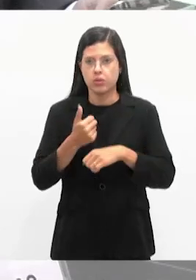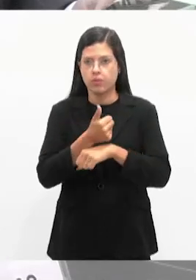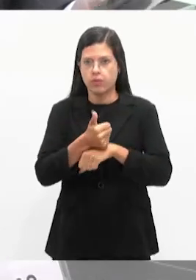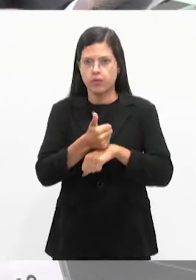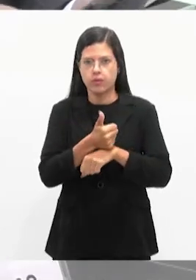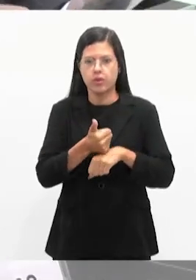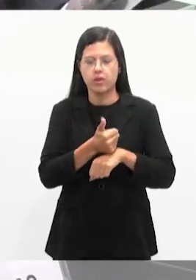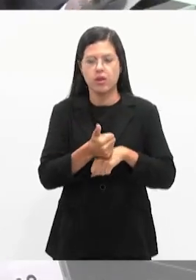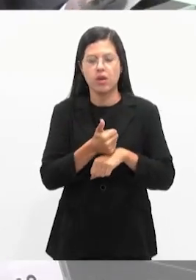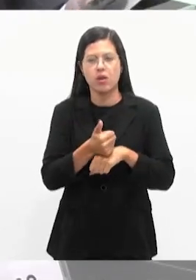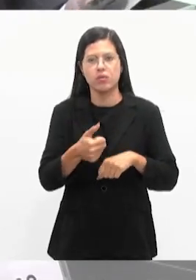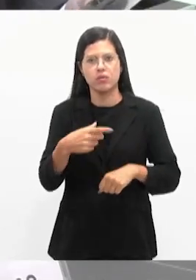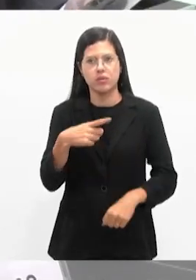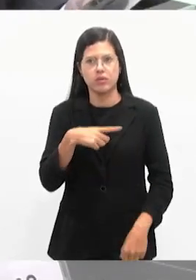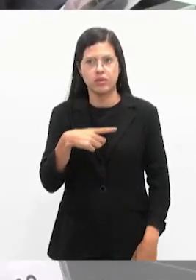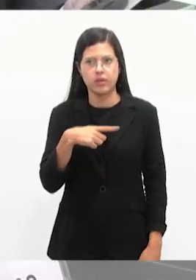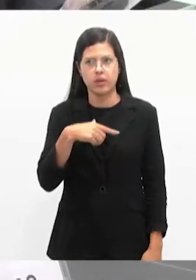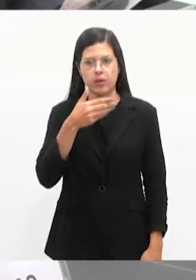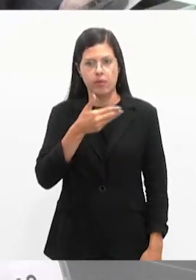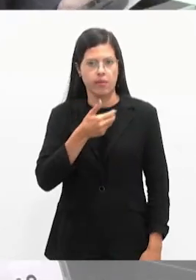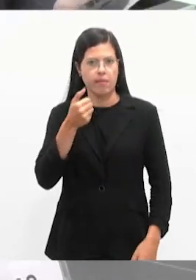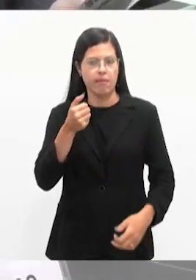ter também o melhor acesso e a melhor